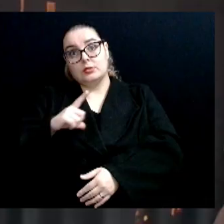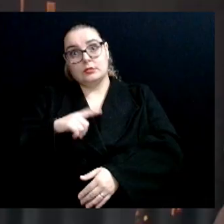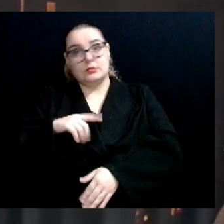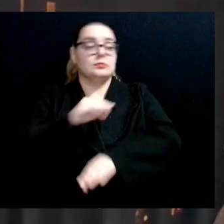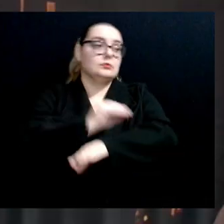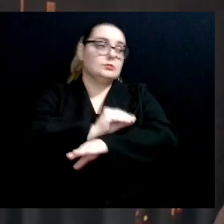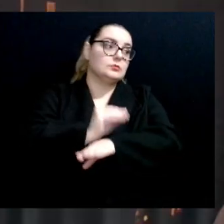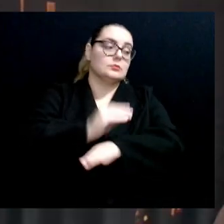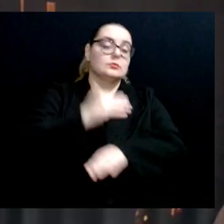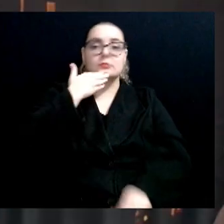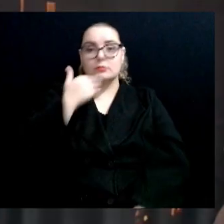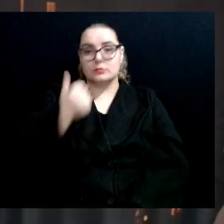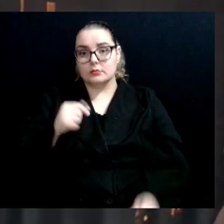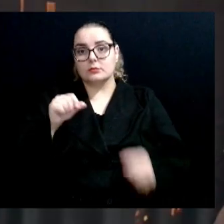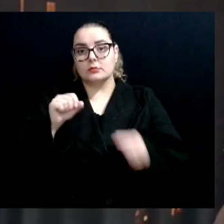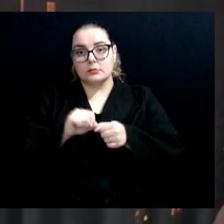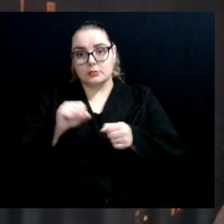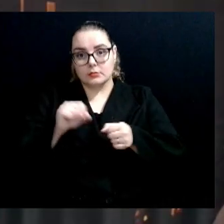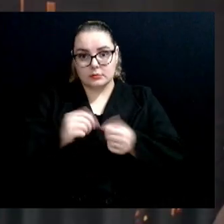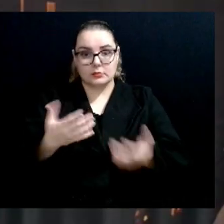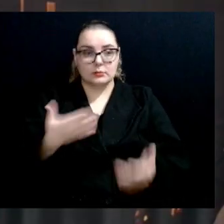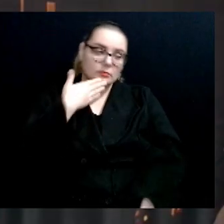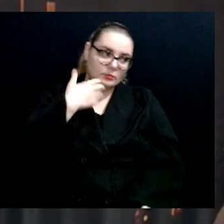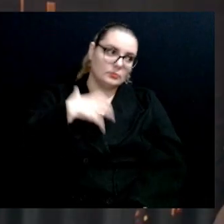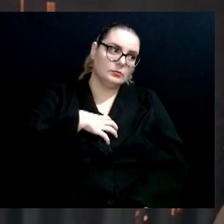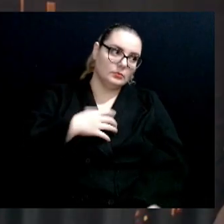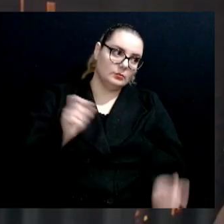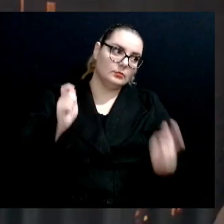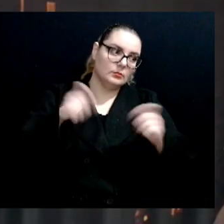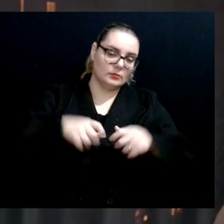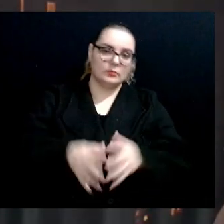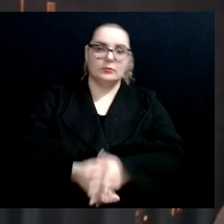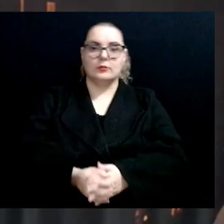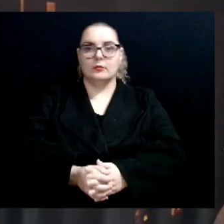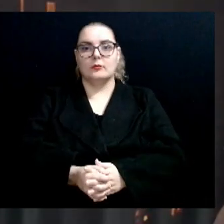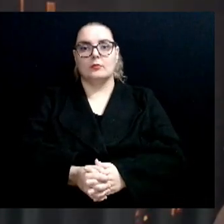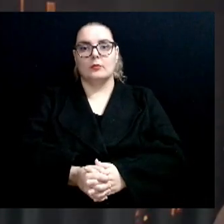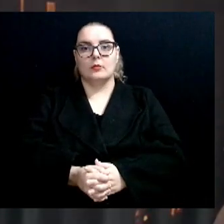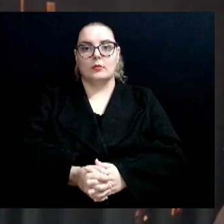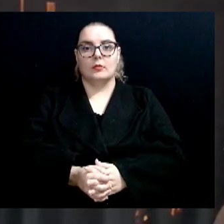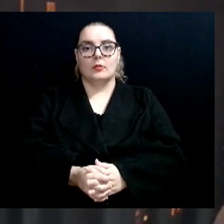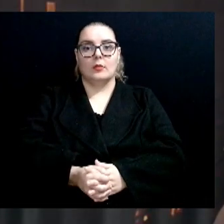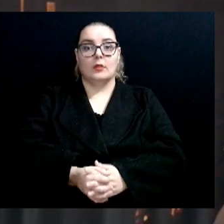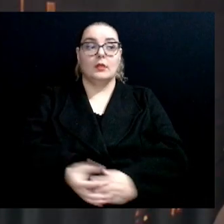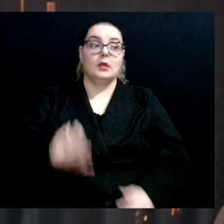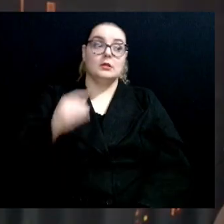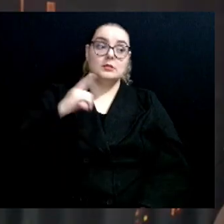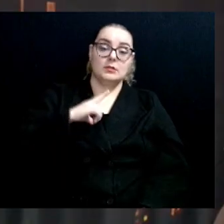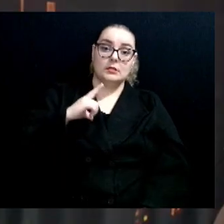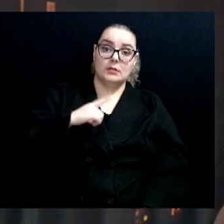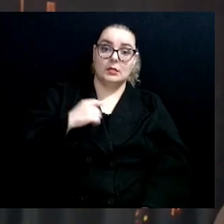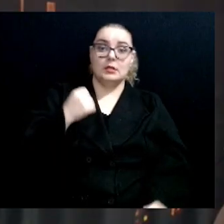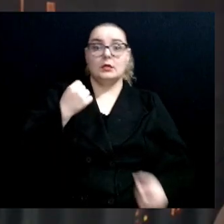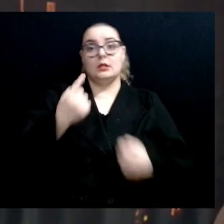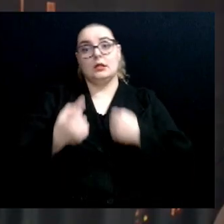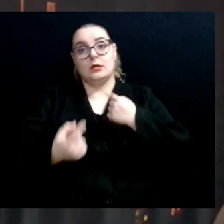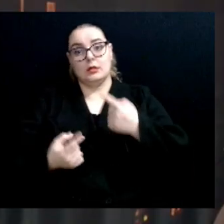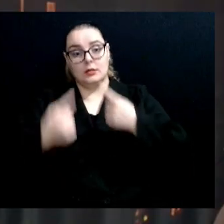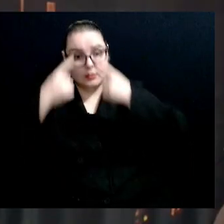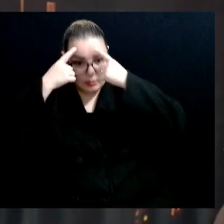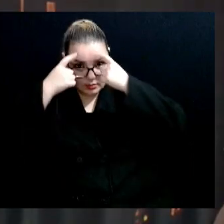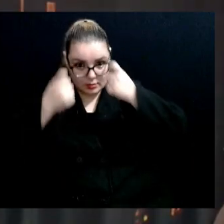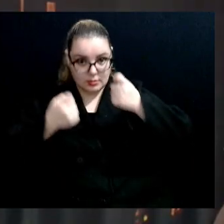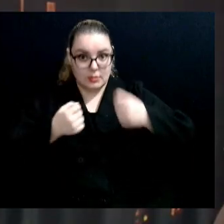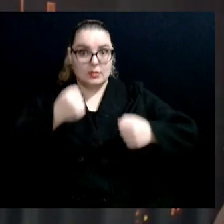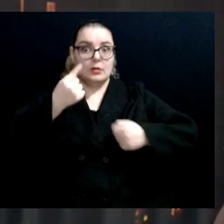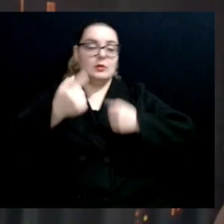faça isso da melhor maneira possível. Justamente porque, caso haja alguma violência e rompa alguma coisa, né,